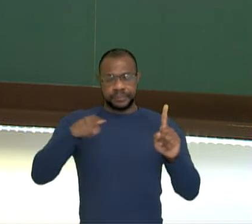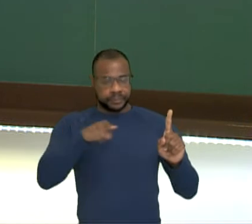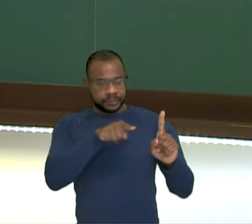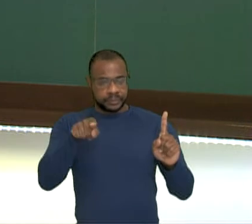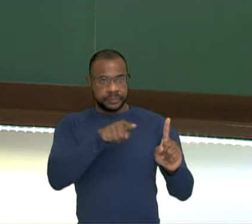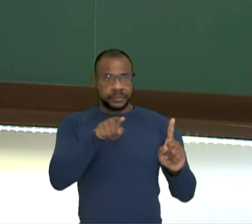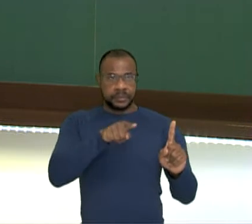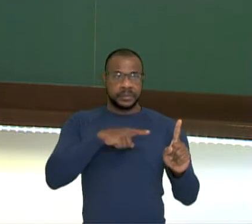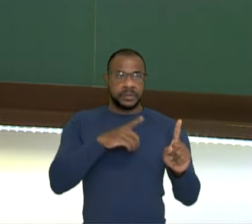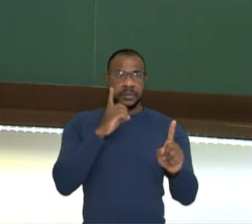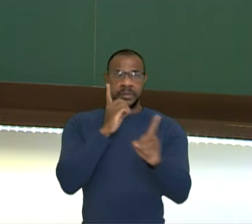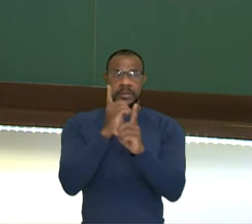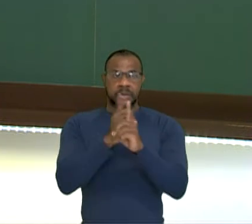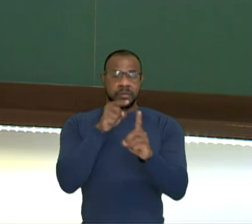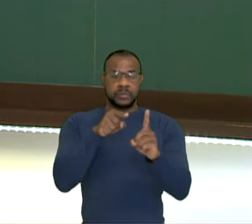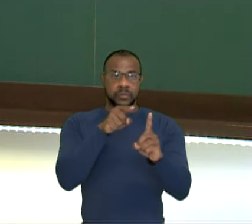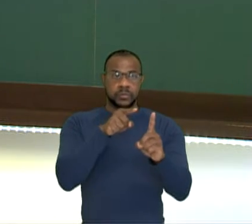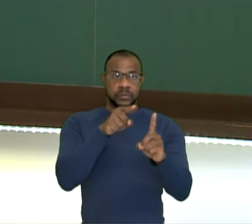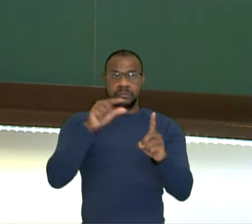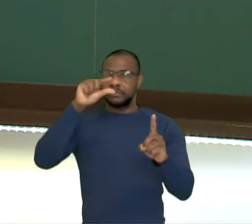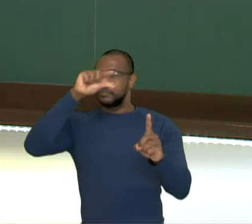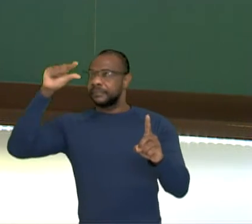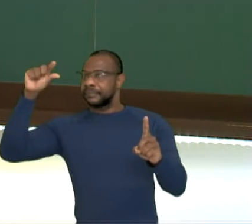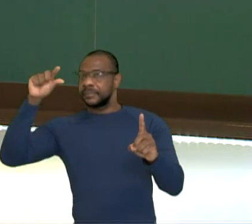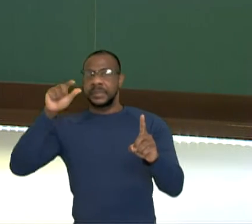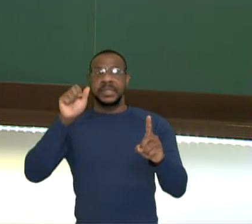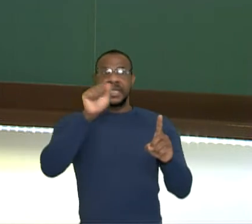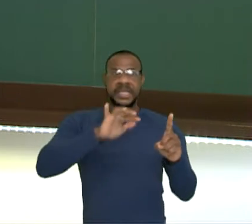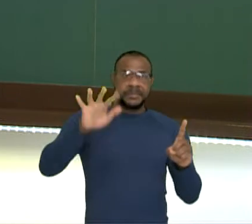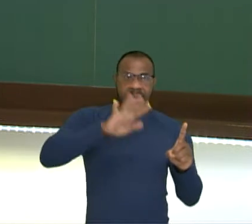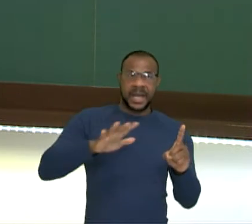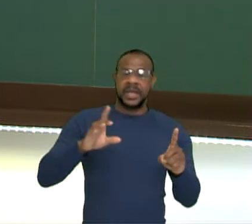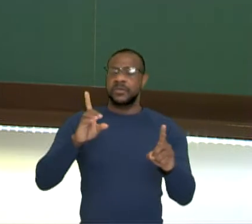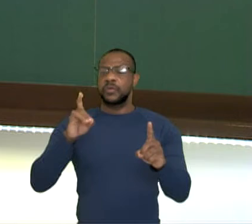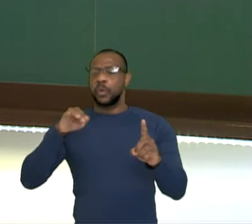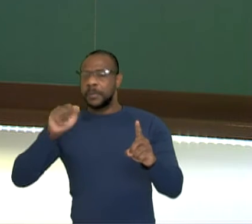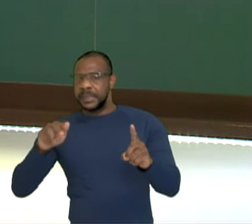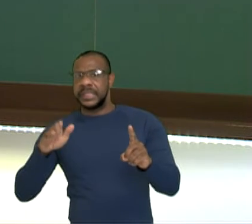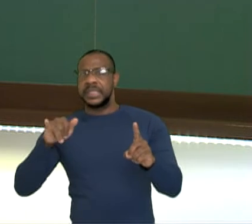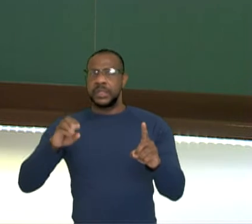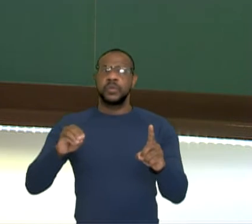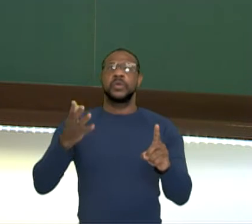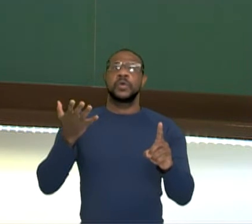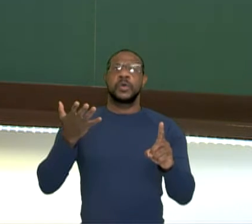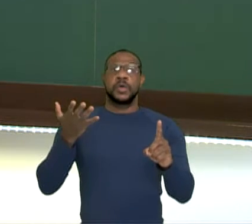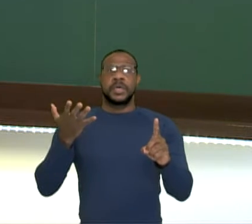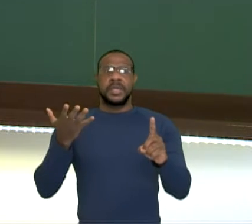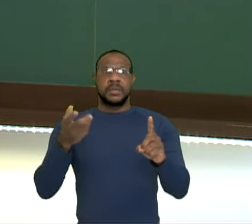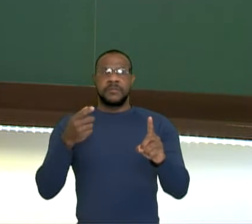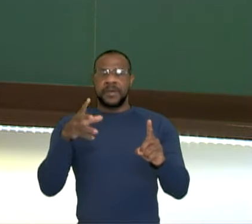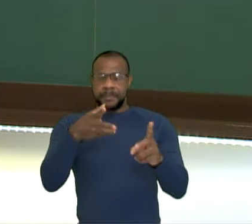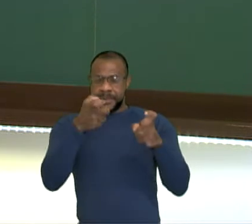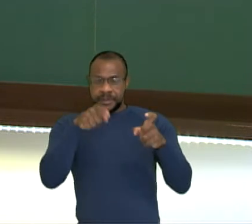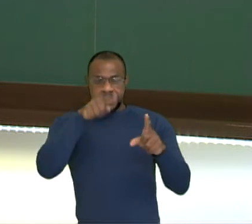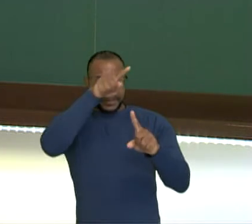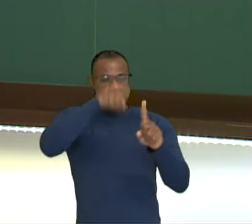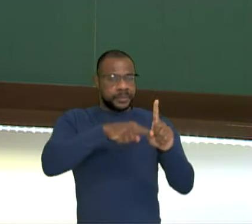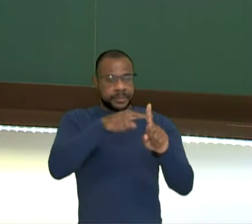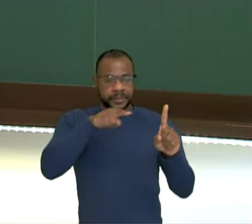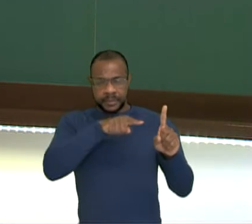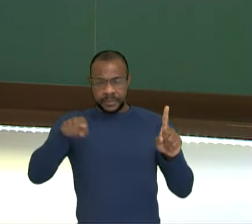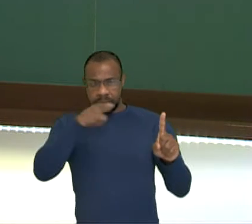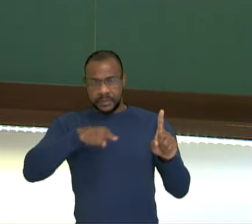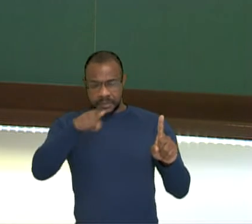período, nós vamos retirar aqui do próprio gráfico, certo? Então, não precisamos fazer tabela, porque